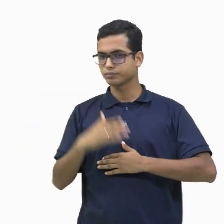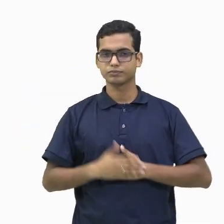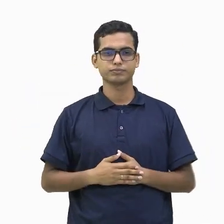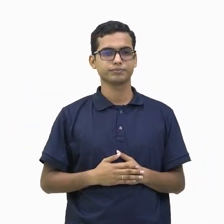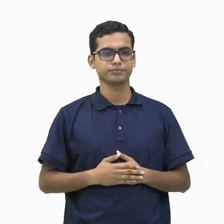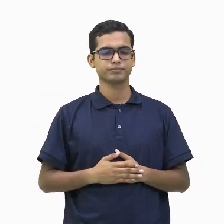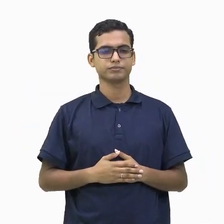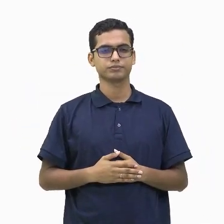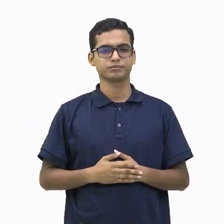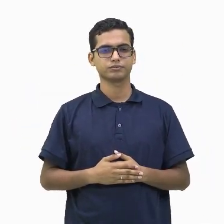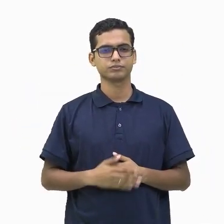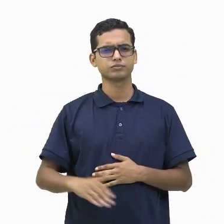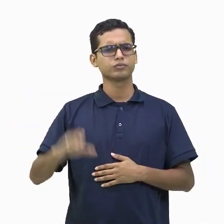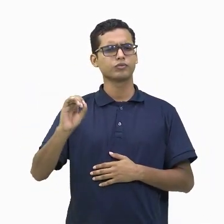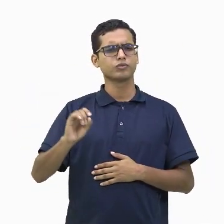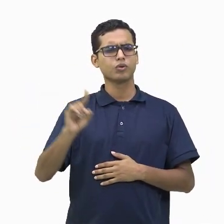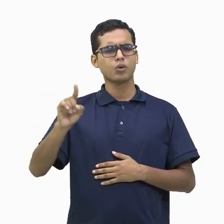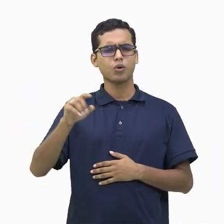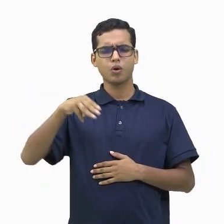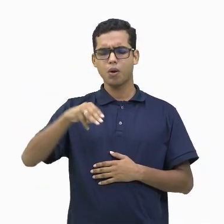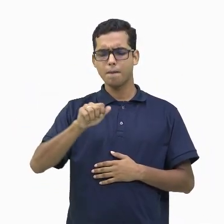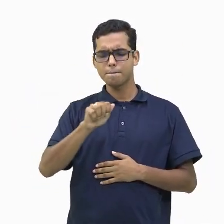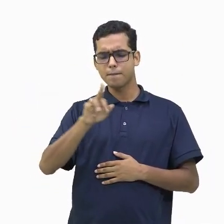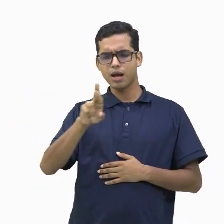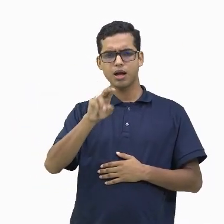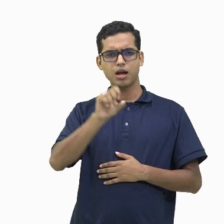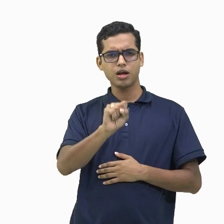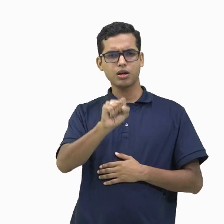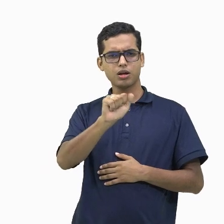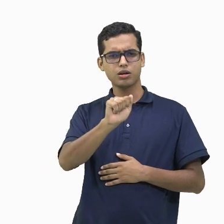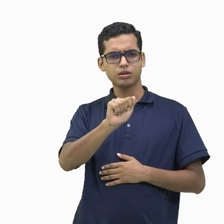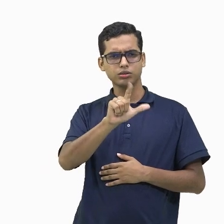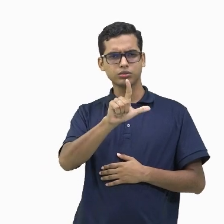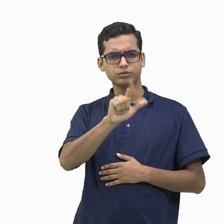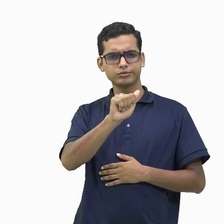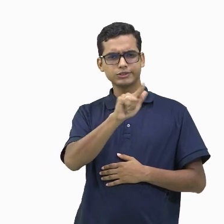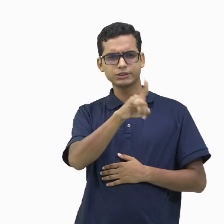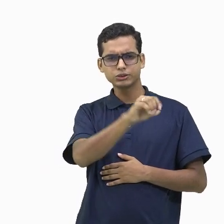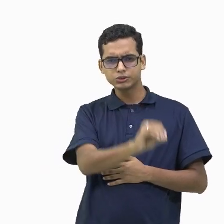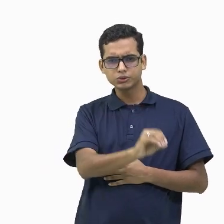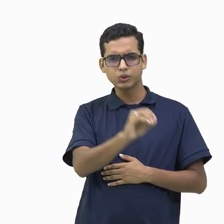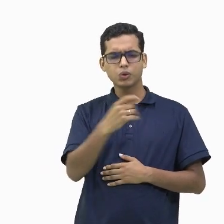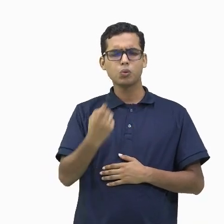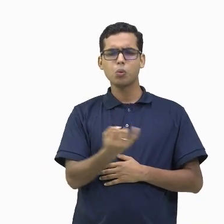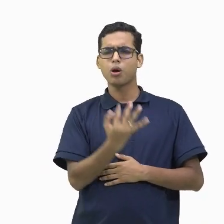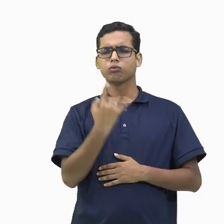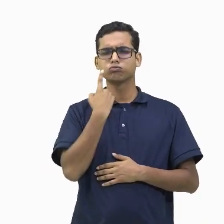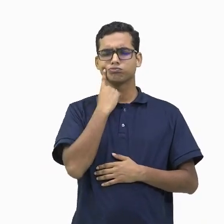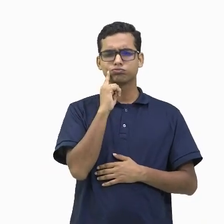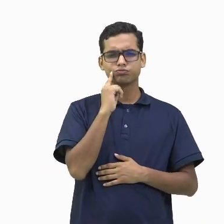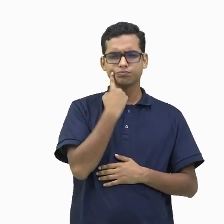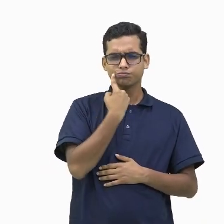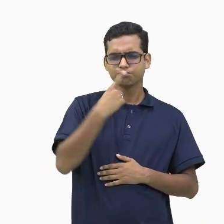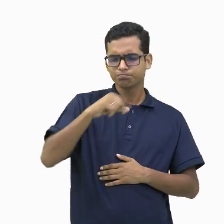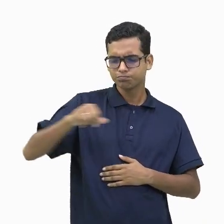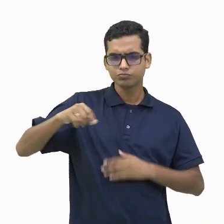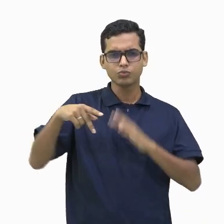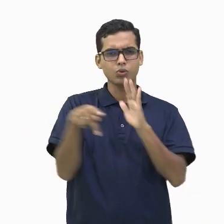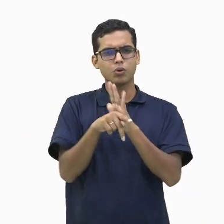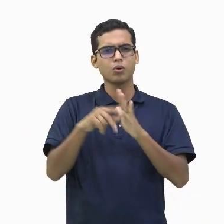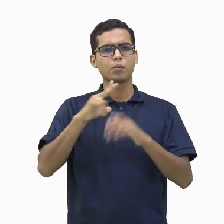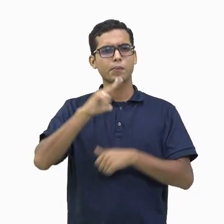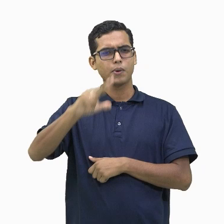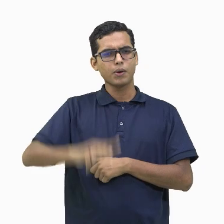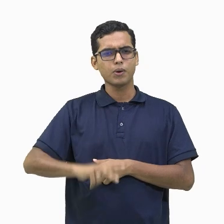ó mar salgado, quanto do teu sal são lágrimas de Portugal. Esse é um trecho de um poema que se chama Mar